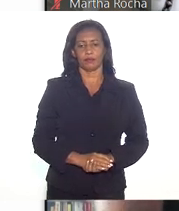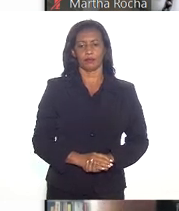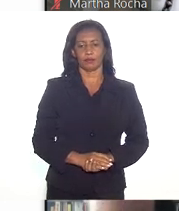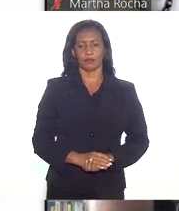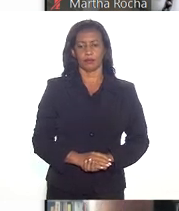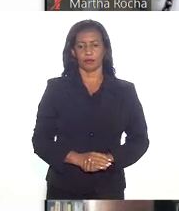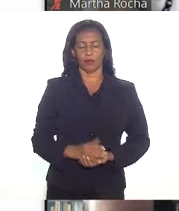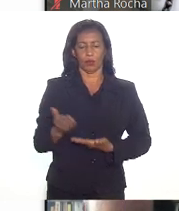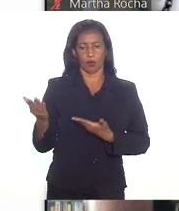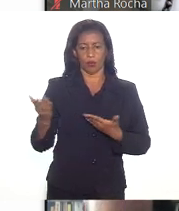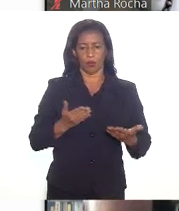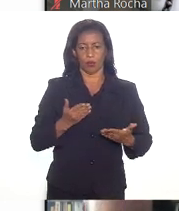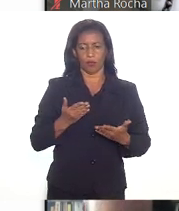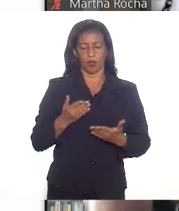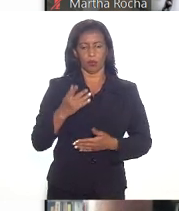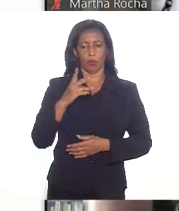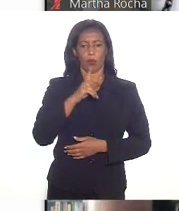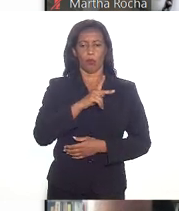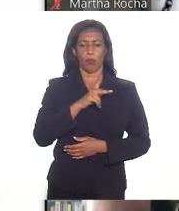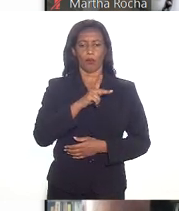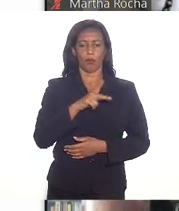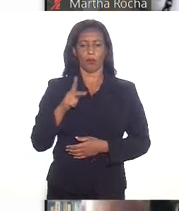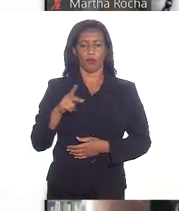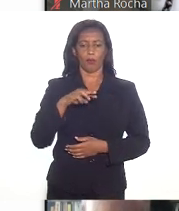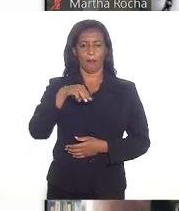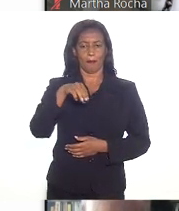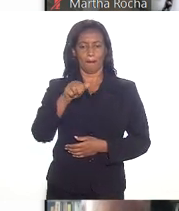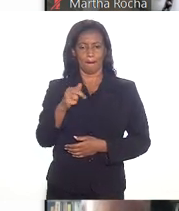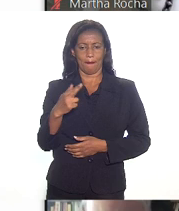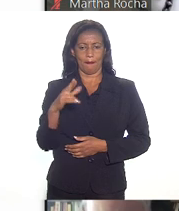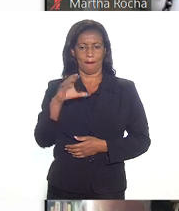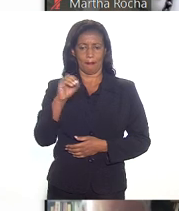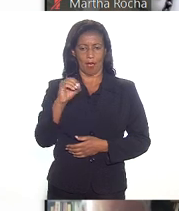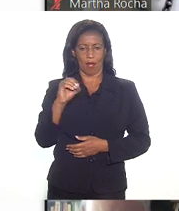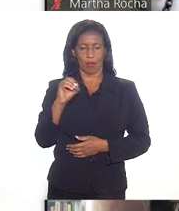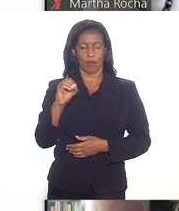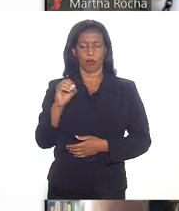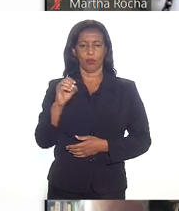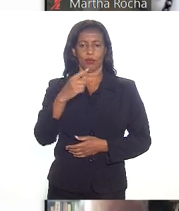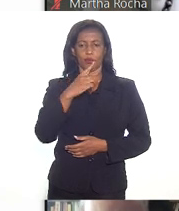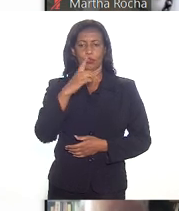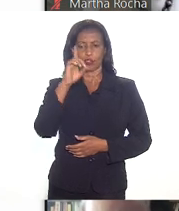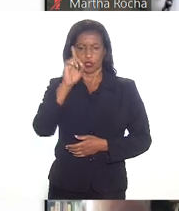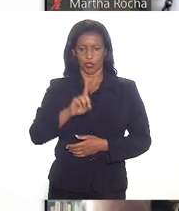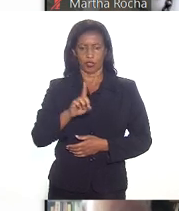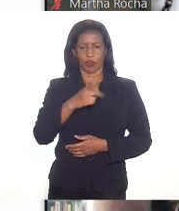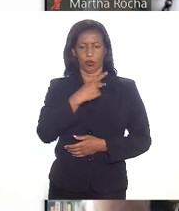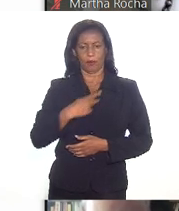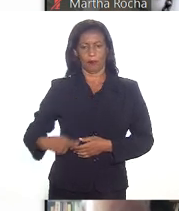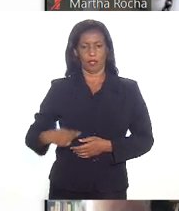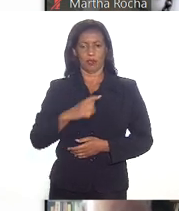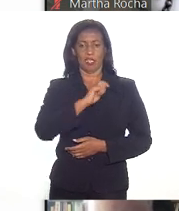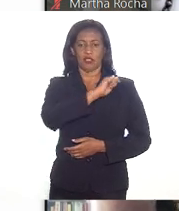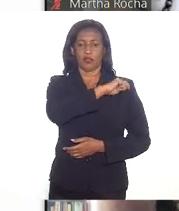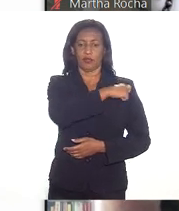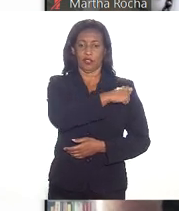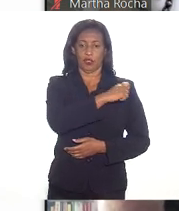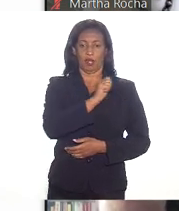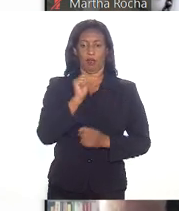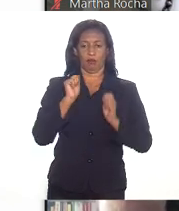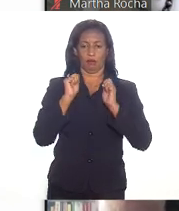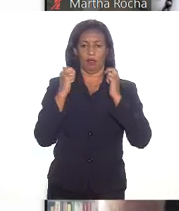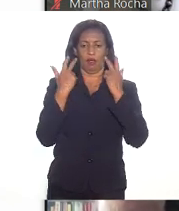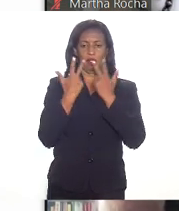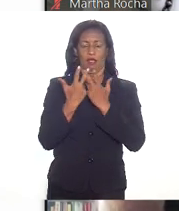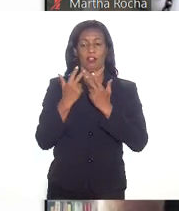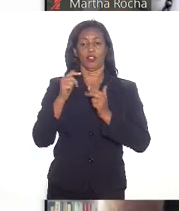convite ao ilustríssimo professor Mauro Osório, diretor-presidente da assessoria fiscal da Alerj, que